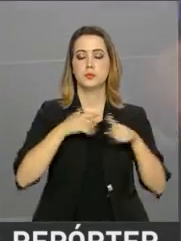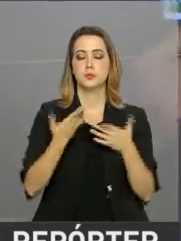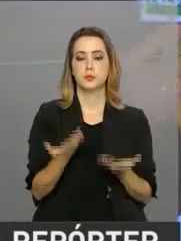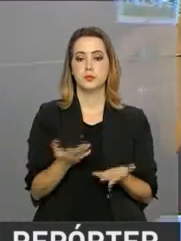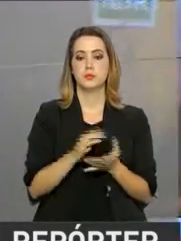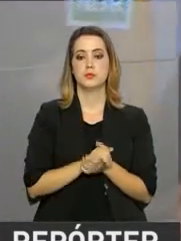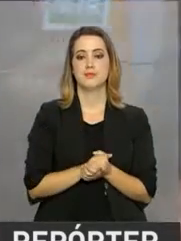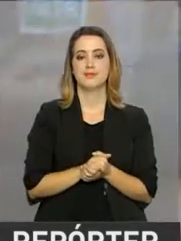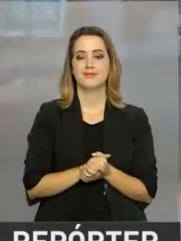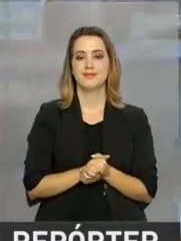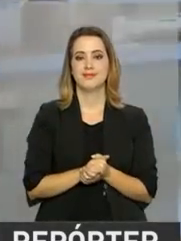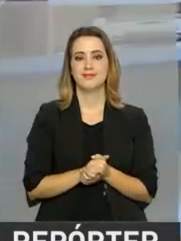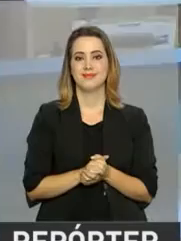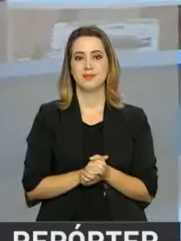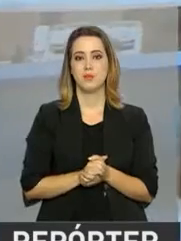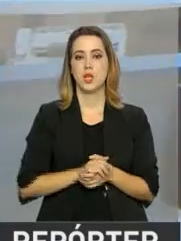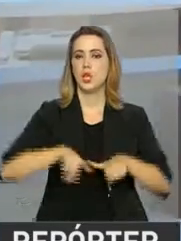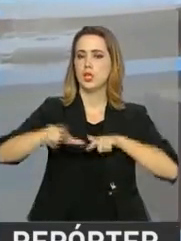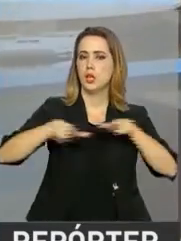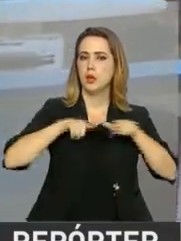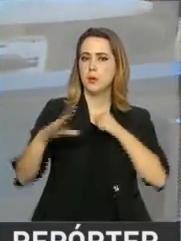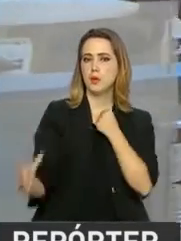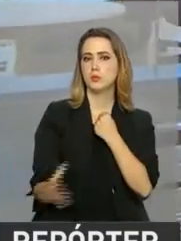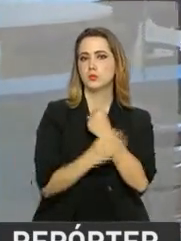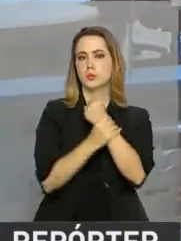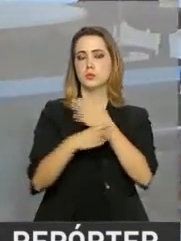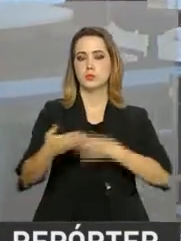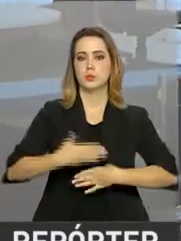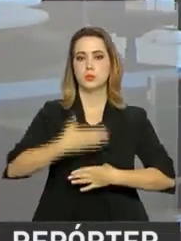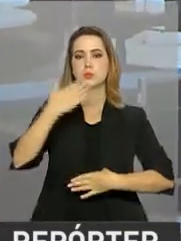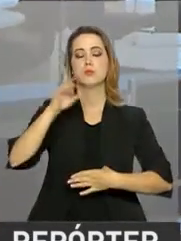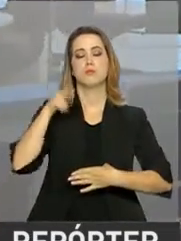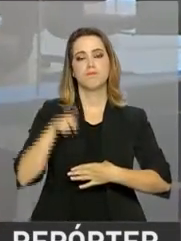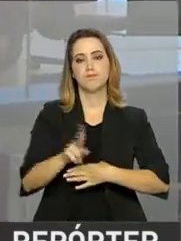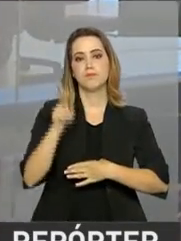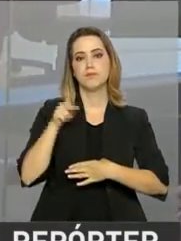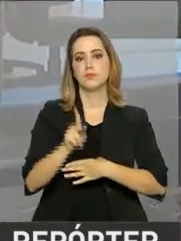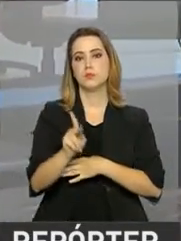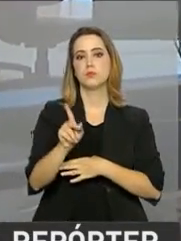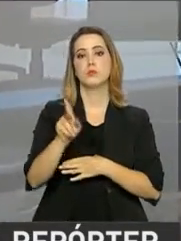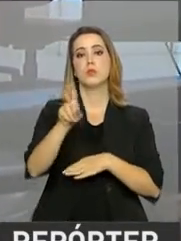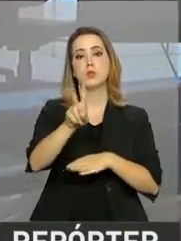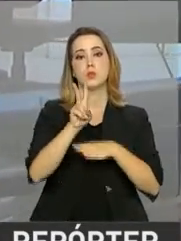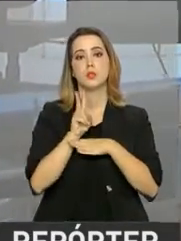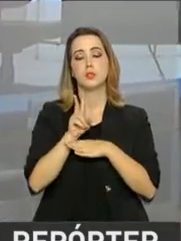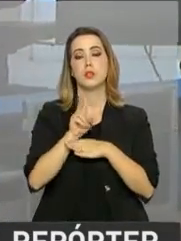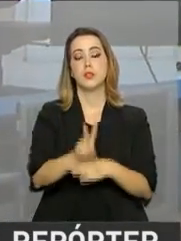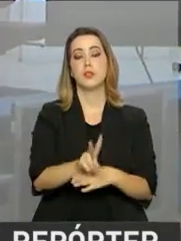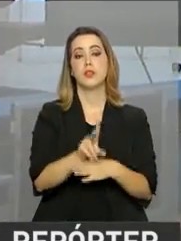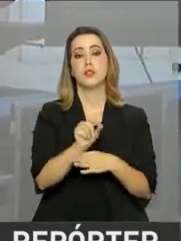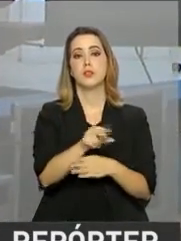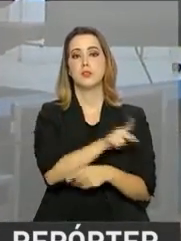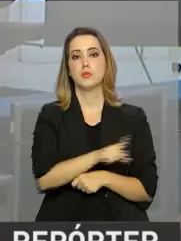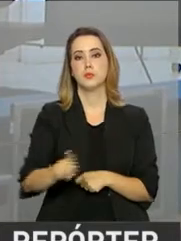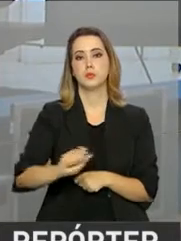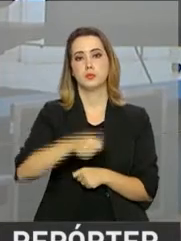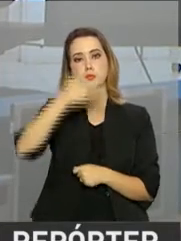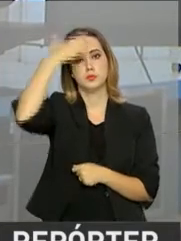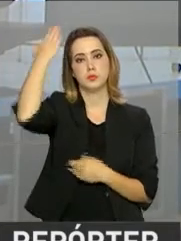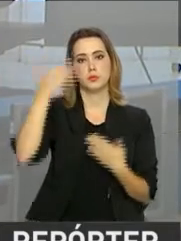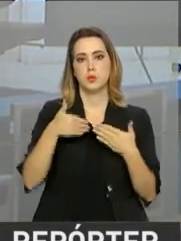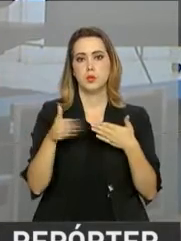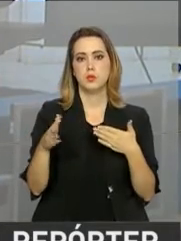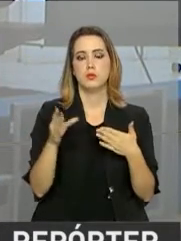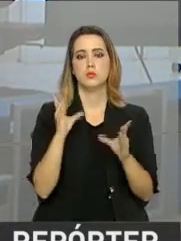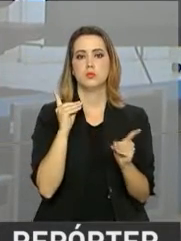aí ações de segurança nas fronteiras devem ser permanentes é o que defendeu o presidente michel temer na abertura do encontro de